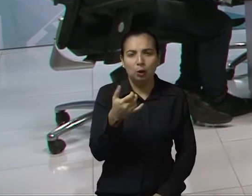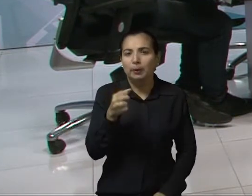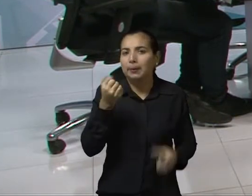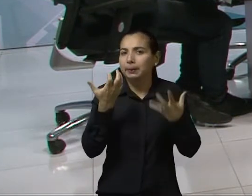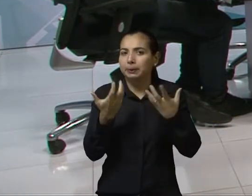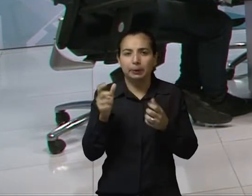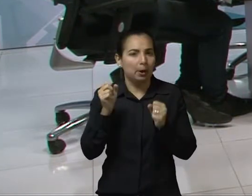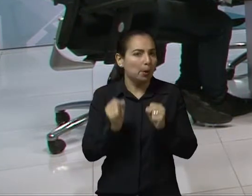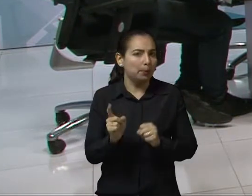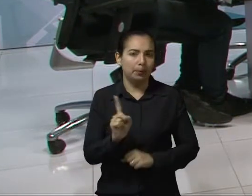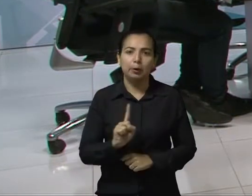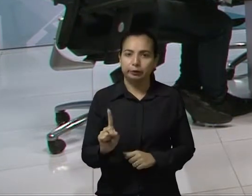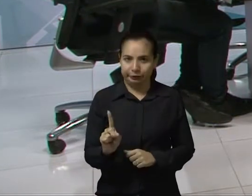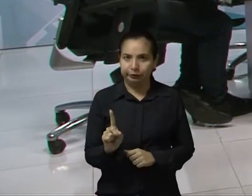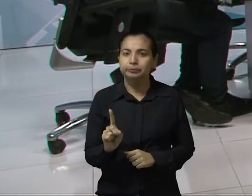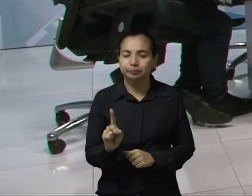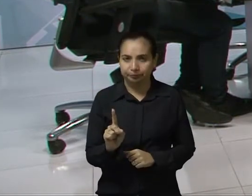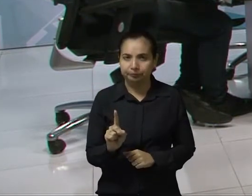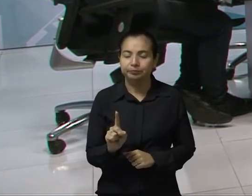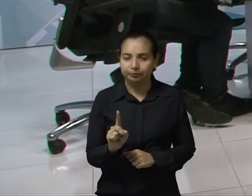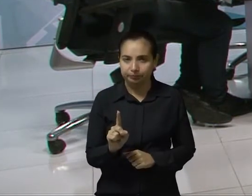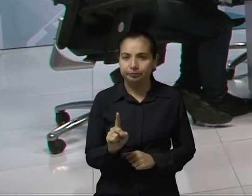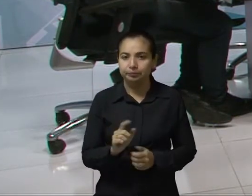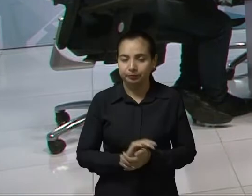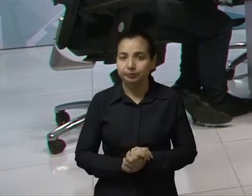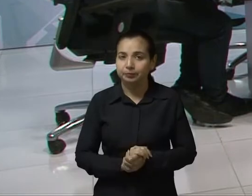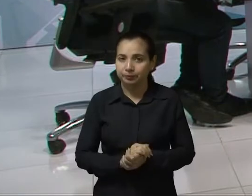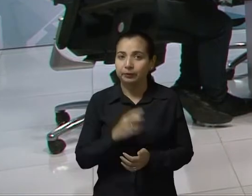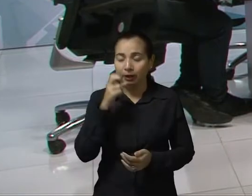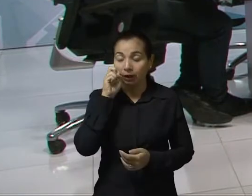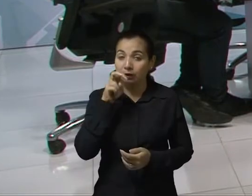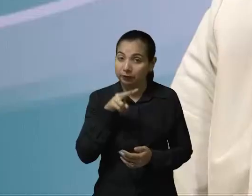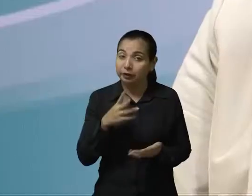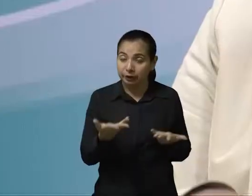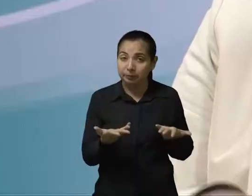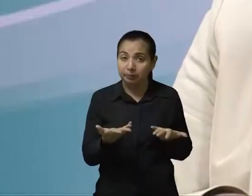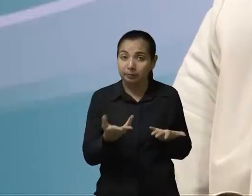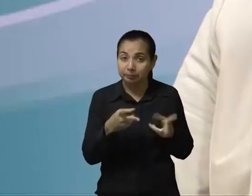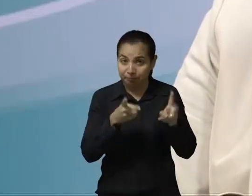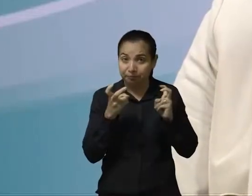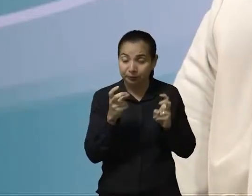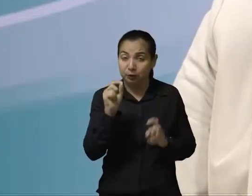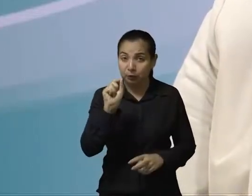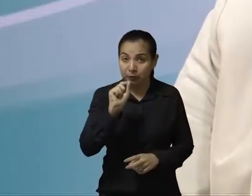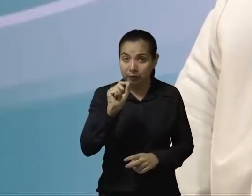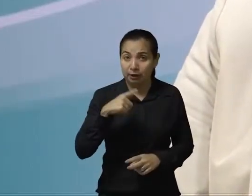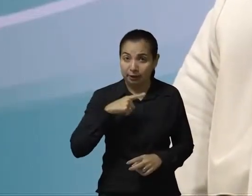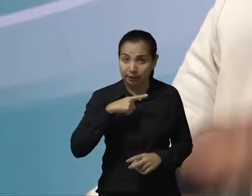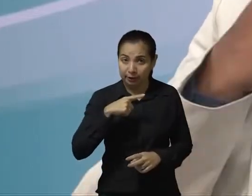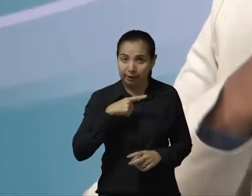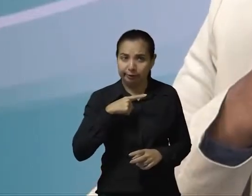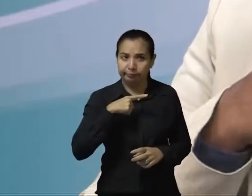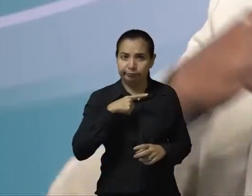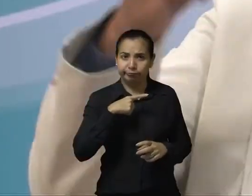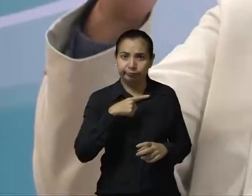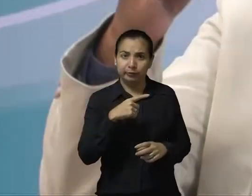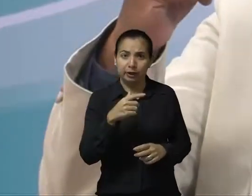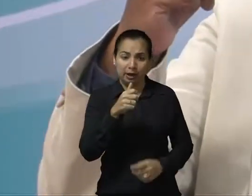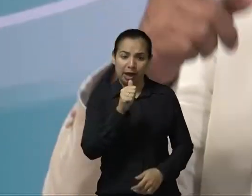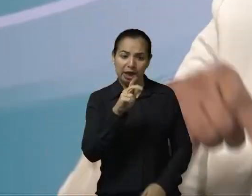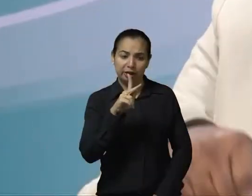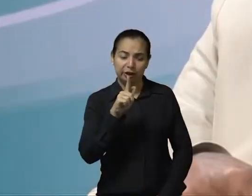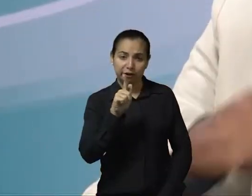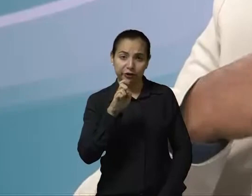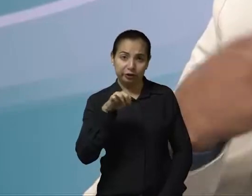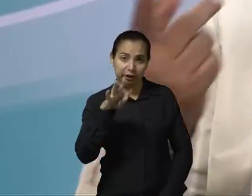Trabalhando numa função que é a segunda mais perigosa do mundo. E quem permanece com o indivíduo criminoso, há de